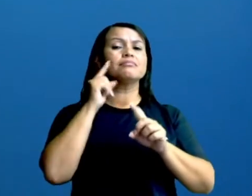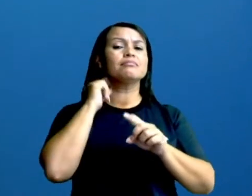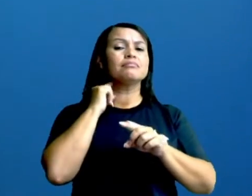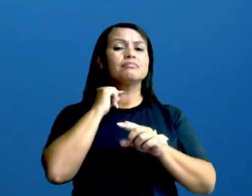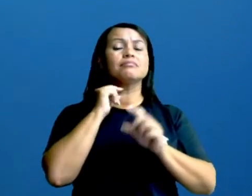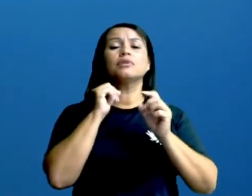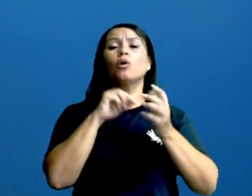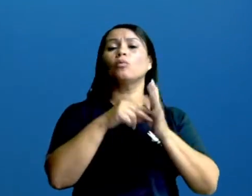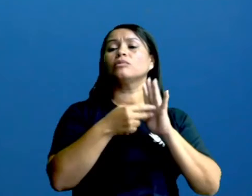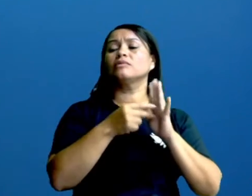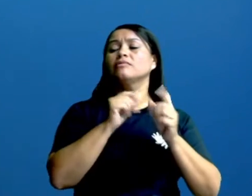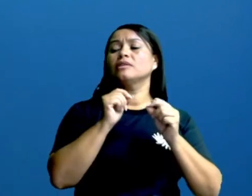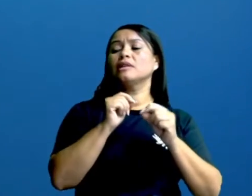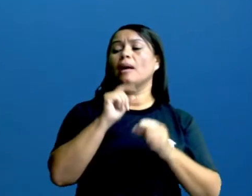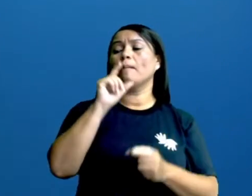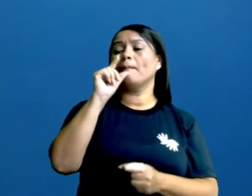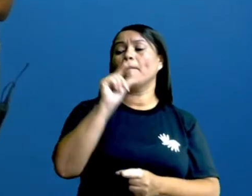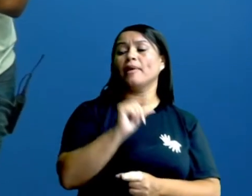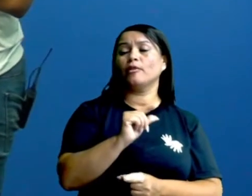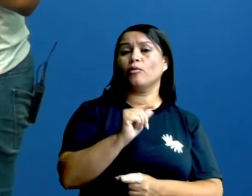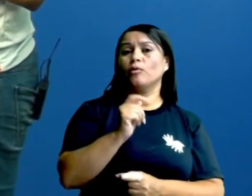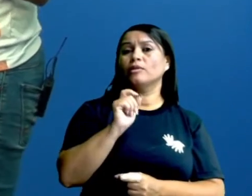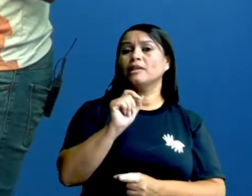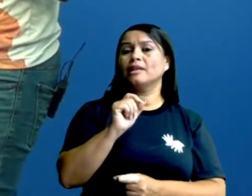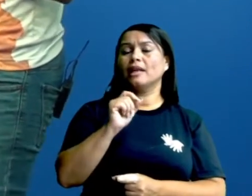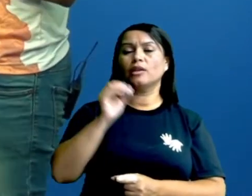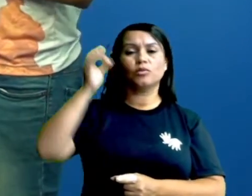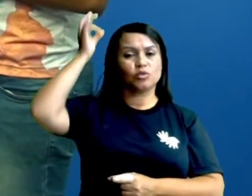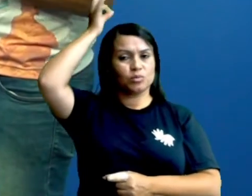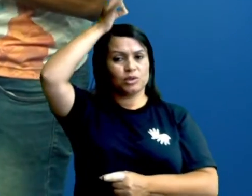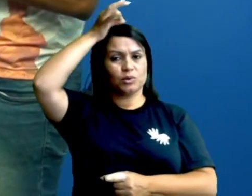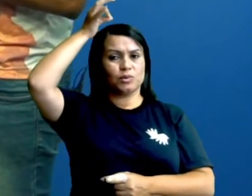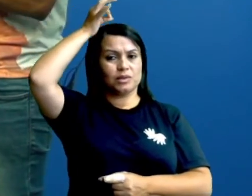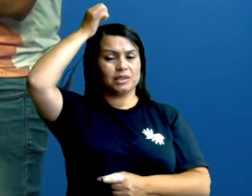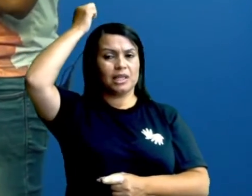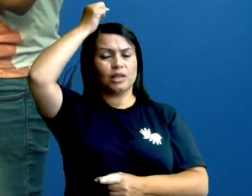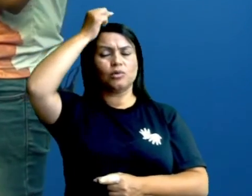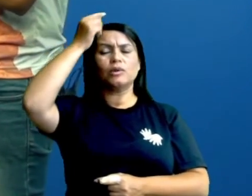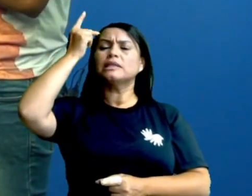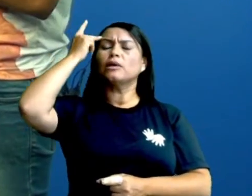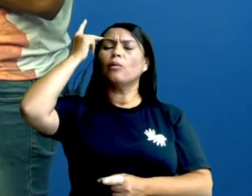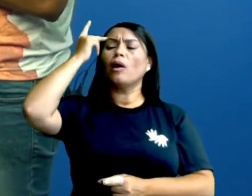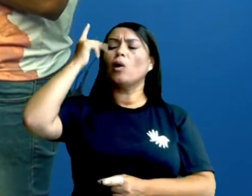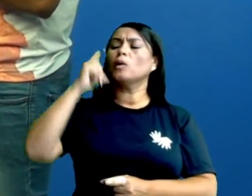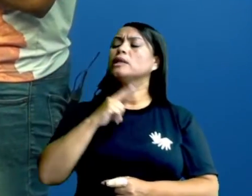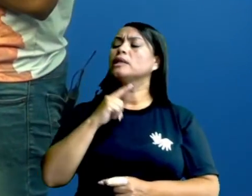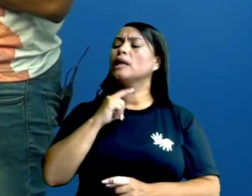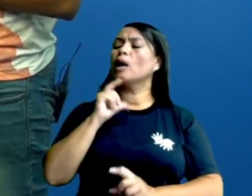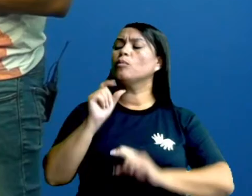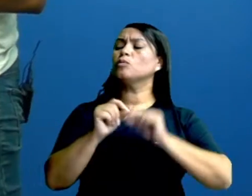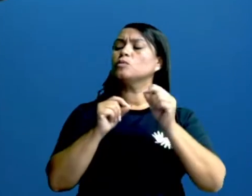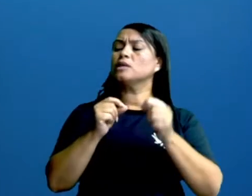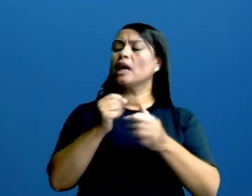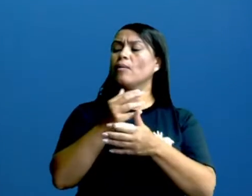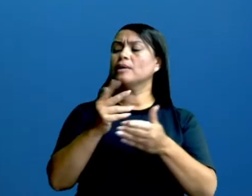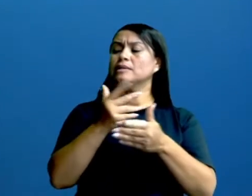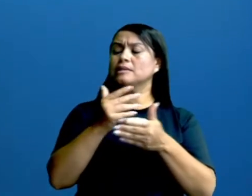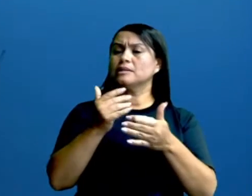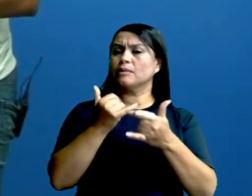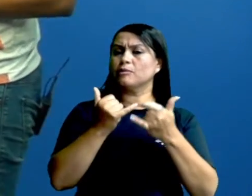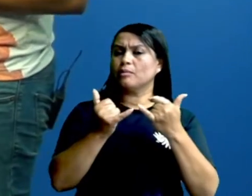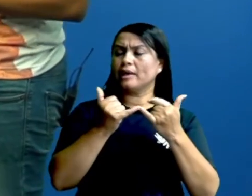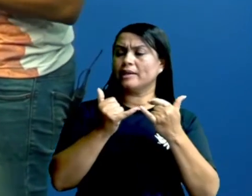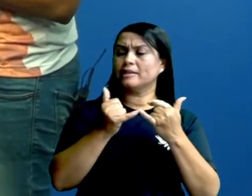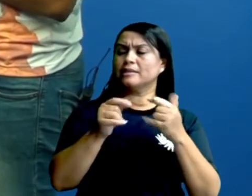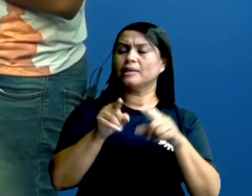seja menor a média do que a cidade de Vitória no Espírito Santo. Em São Paulo você tem aí uma situação mais parecida com Poços de